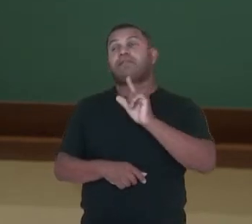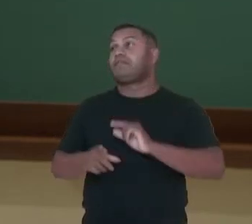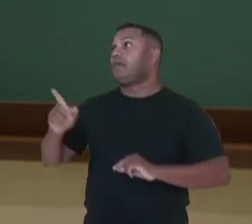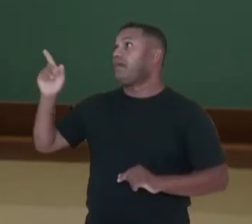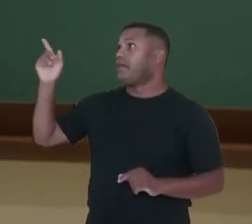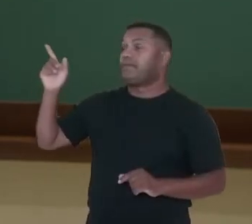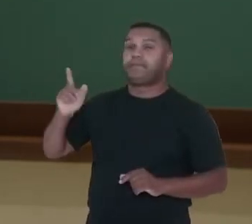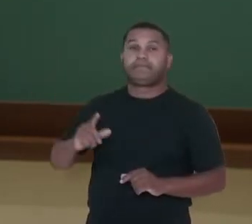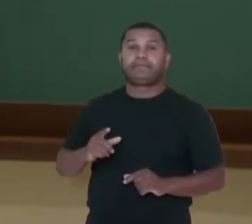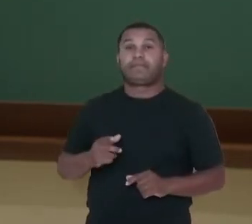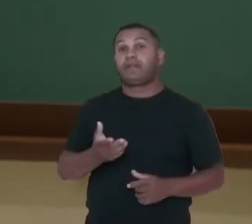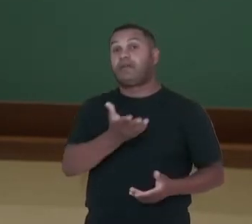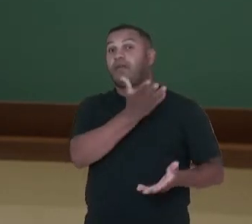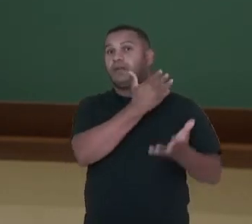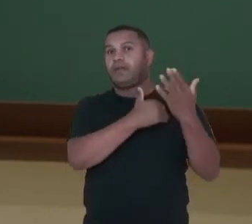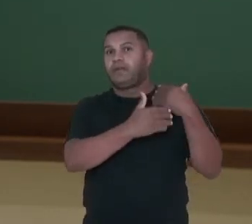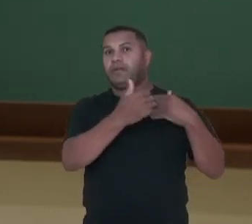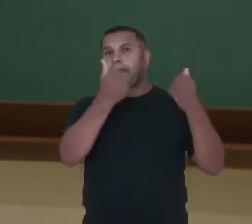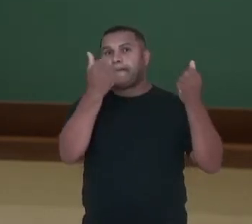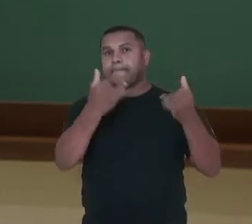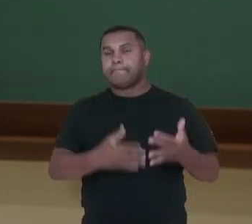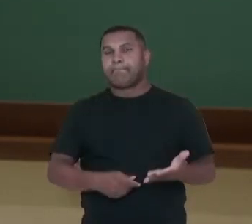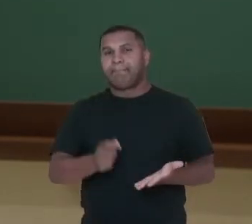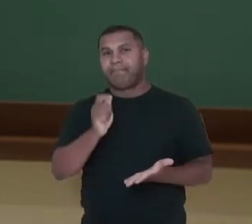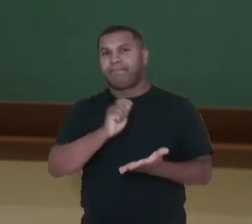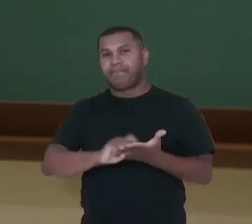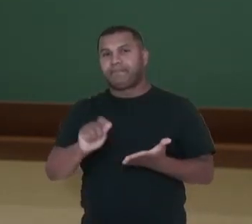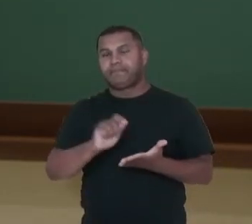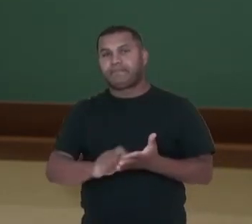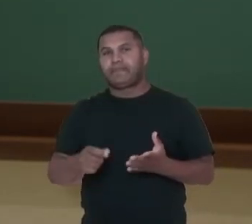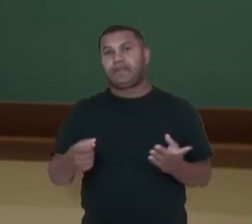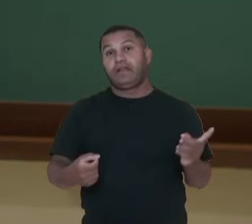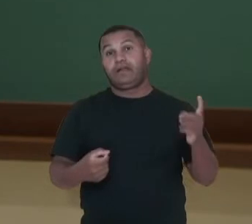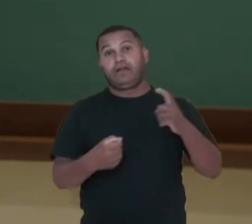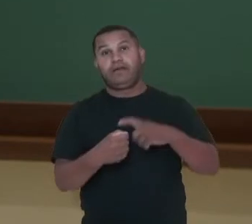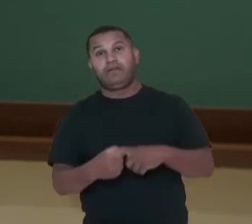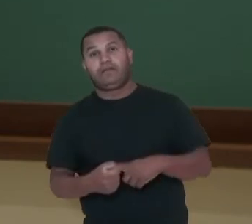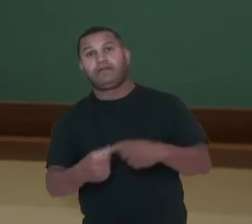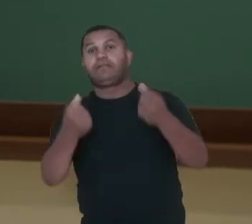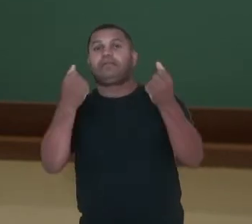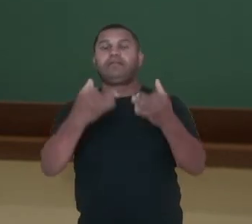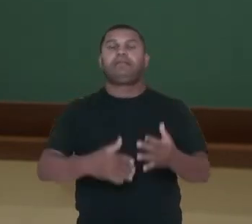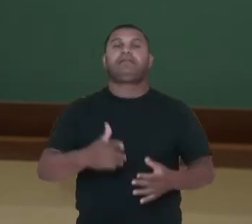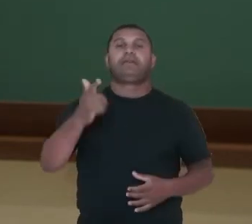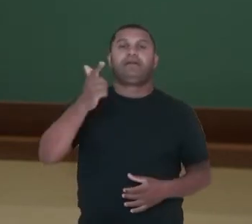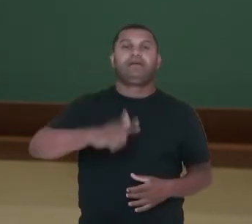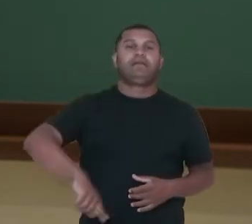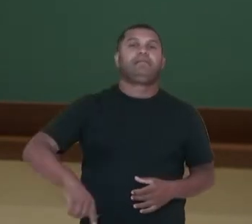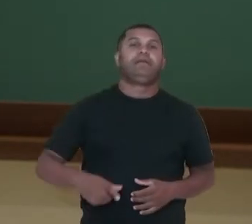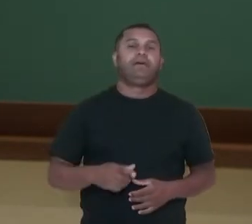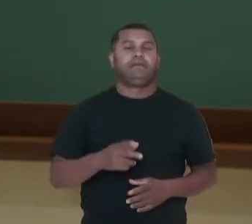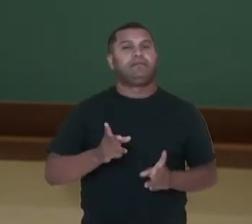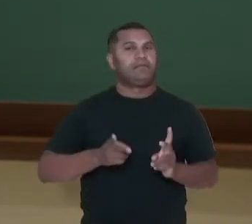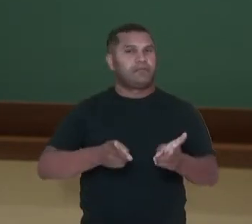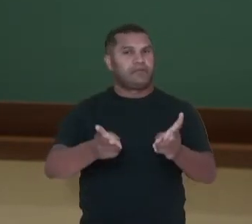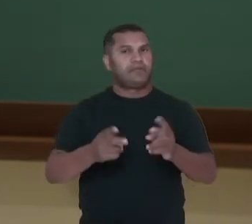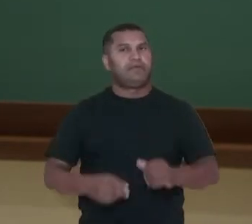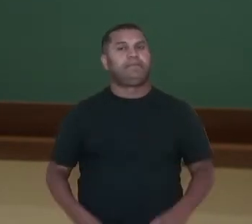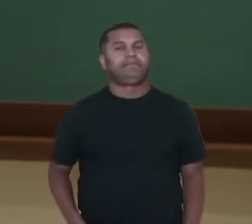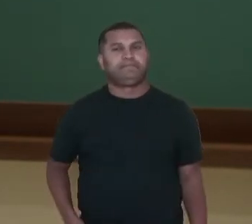essa questão no teu caderno, para você responder e eu já retorno com você então para darmos continuidade até daqui a pouco.